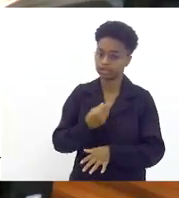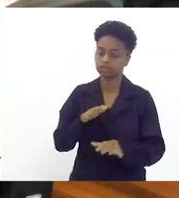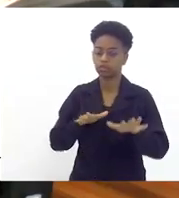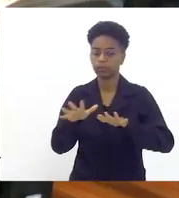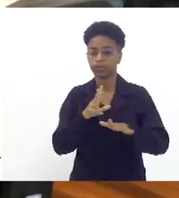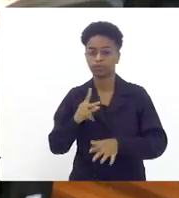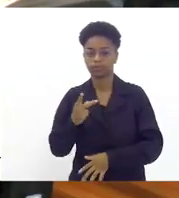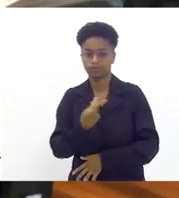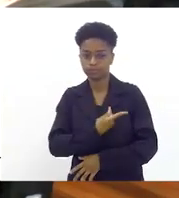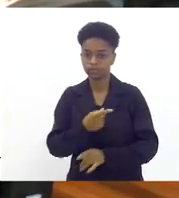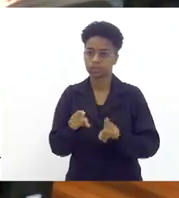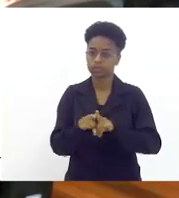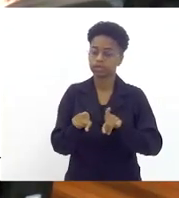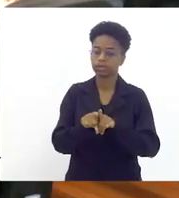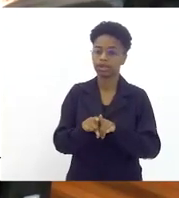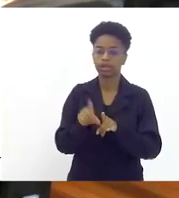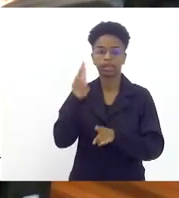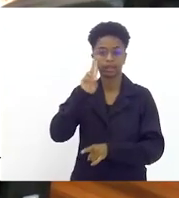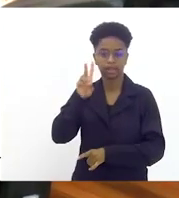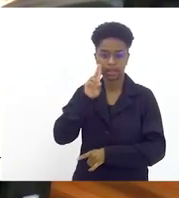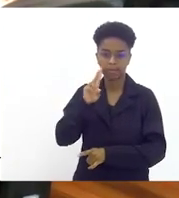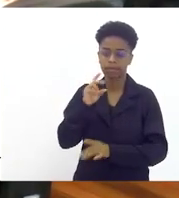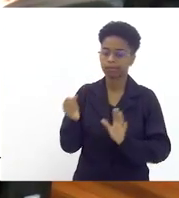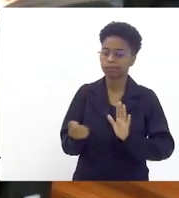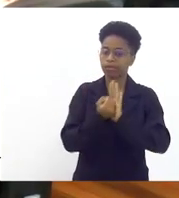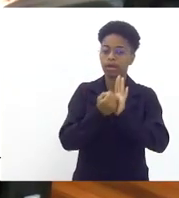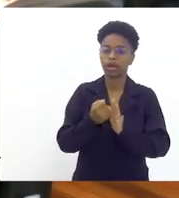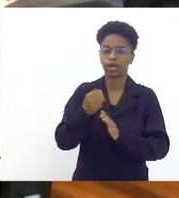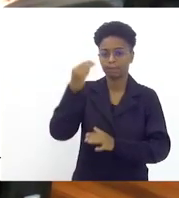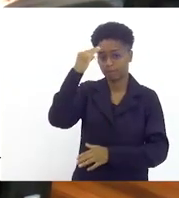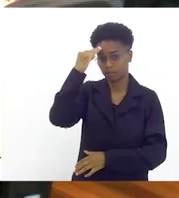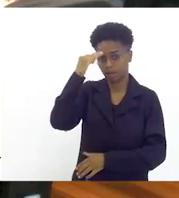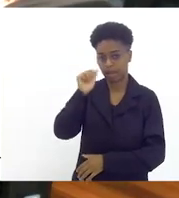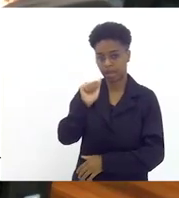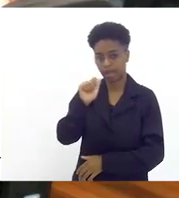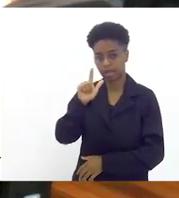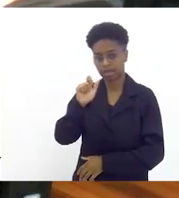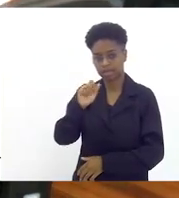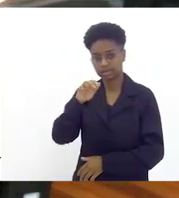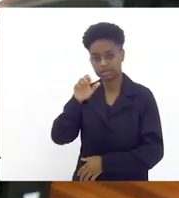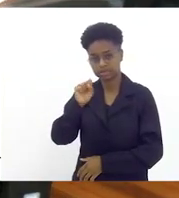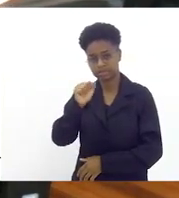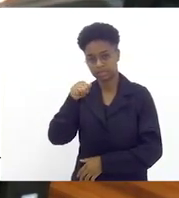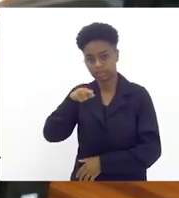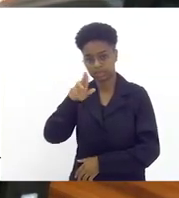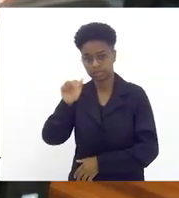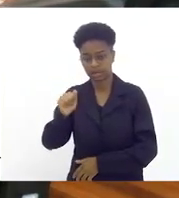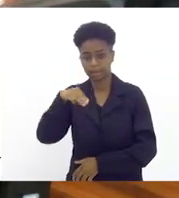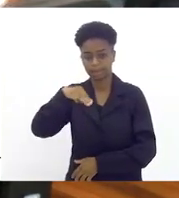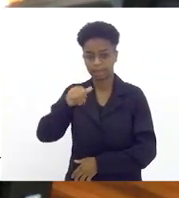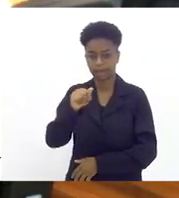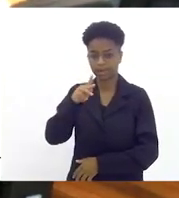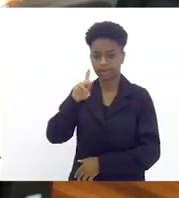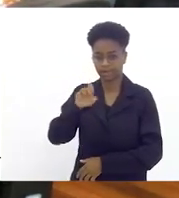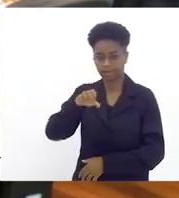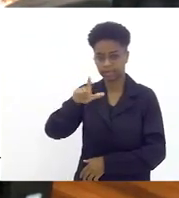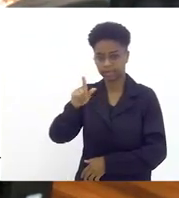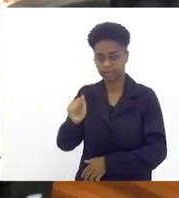saudar a memória e o legado de Alessandra Ramos Maqueda, né, que foi uma trabalhadora aqui da Alerj.